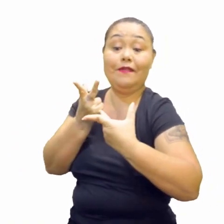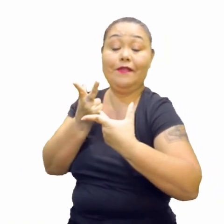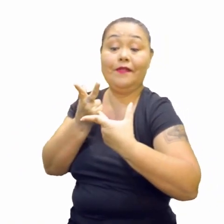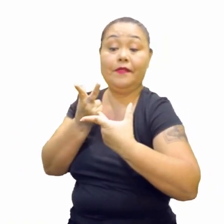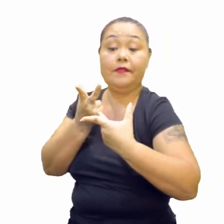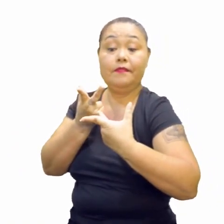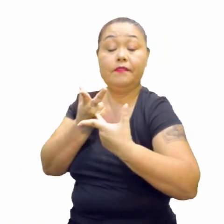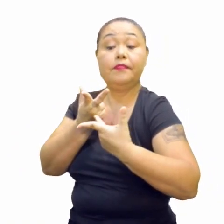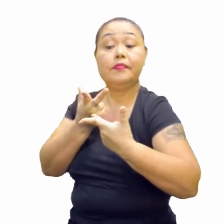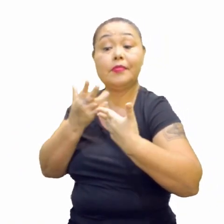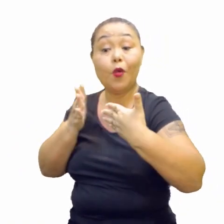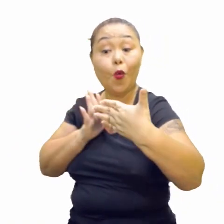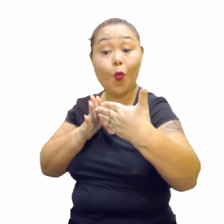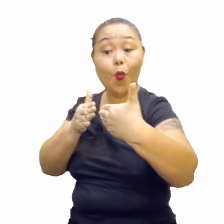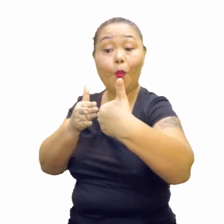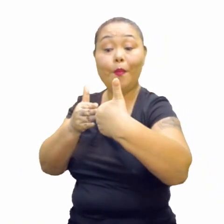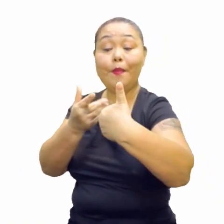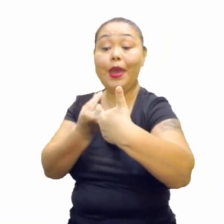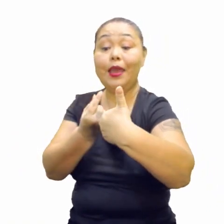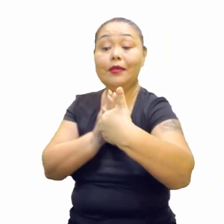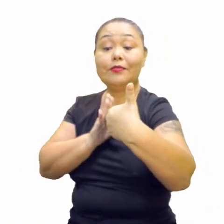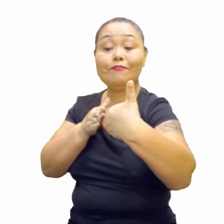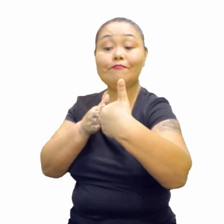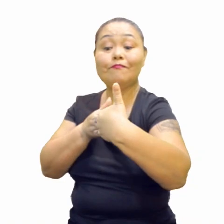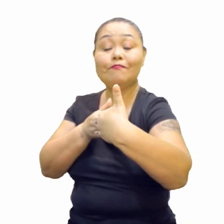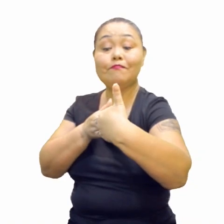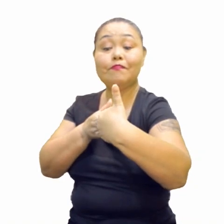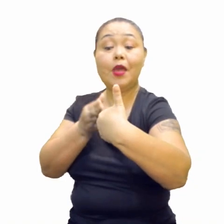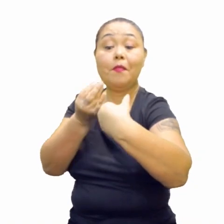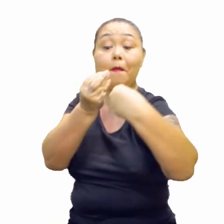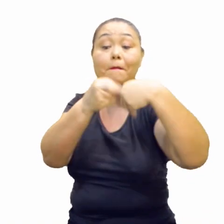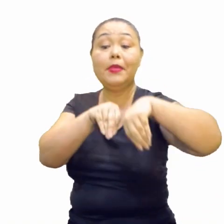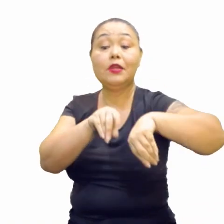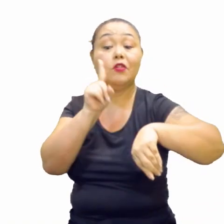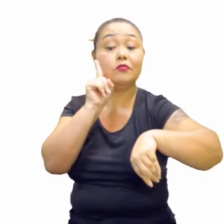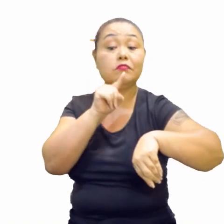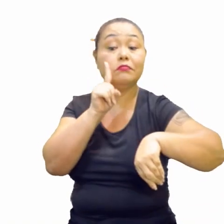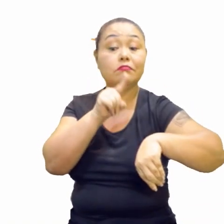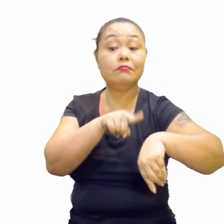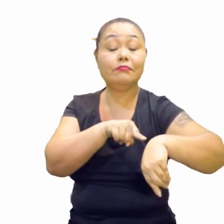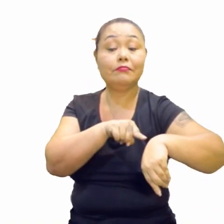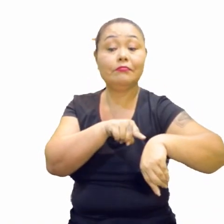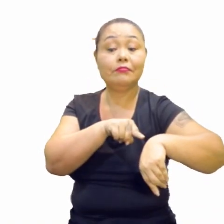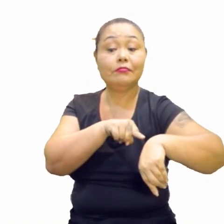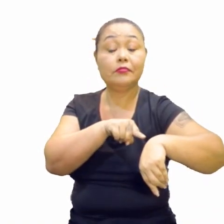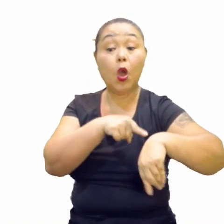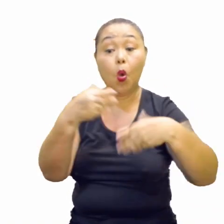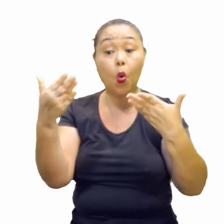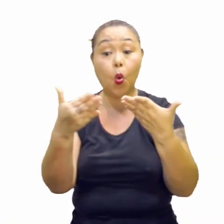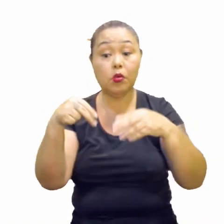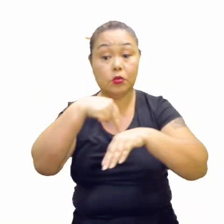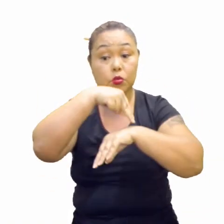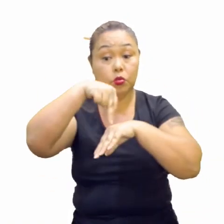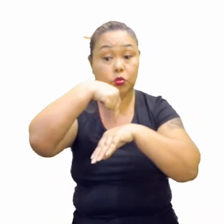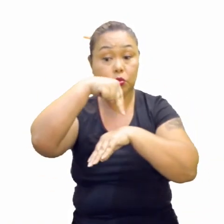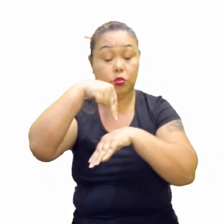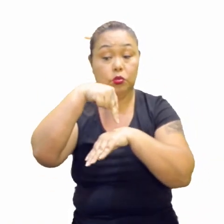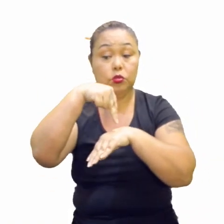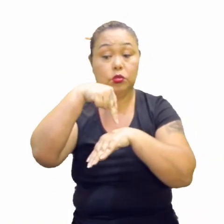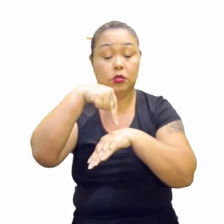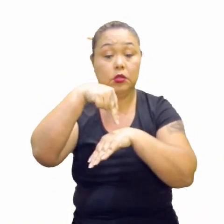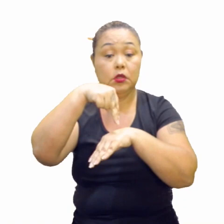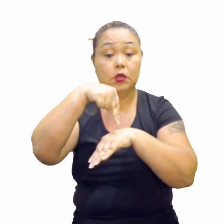fecha. É prejuízo para os americanos. Hoje, uma nação tipo